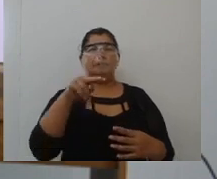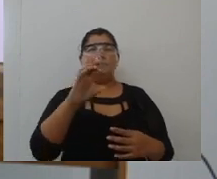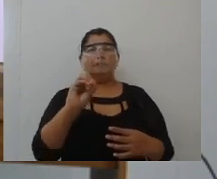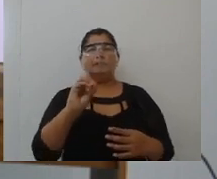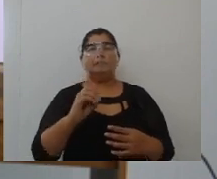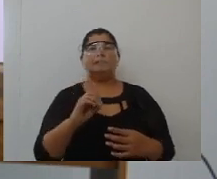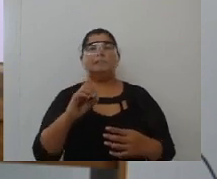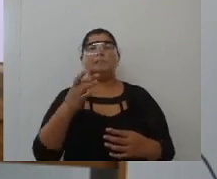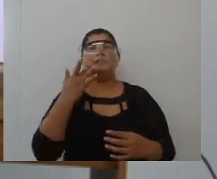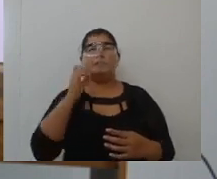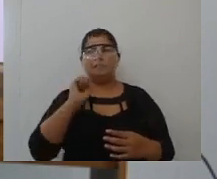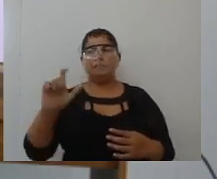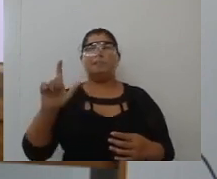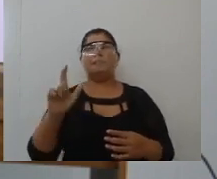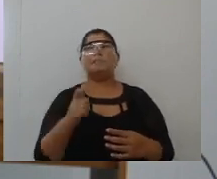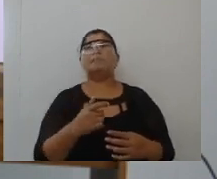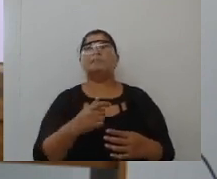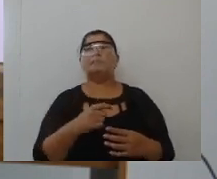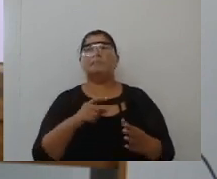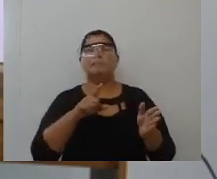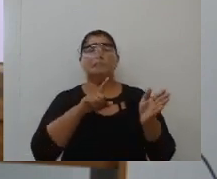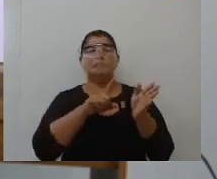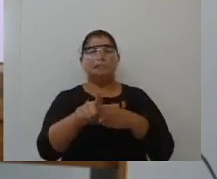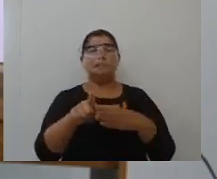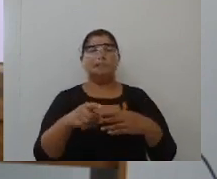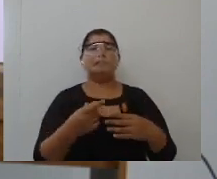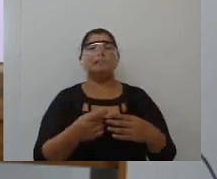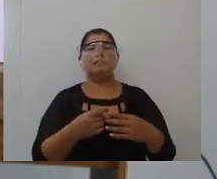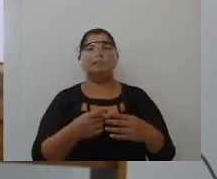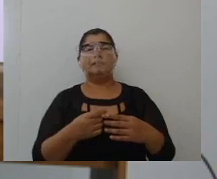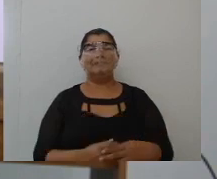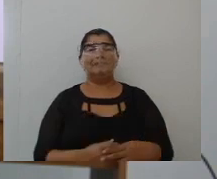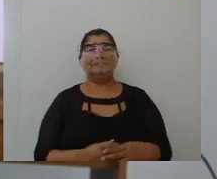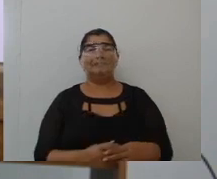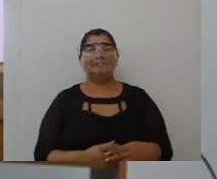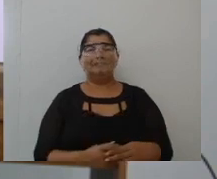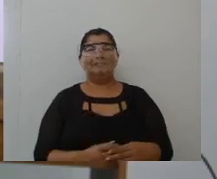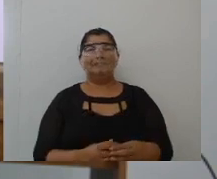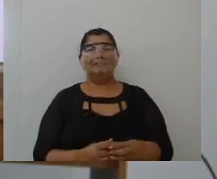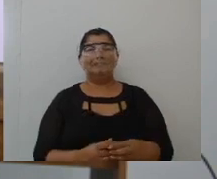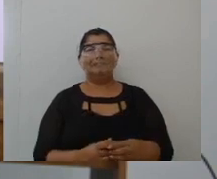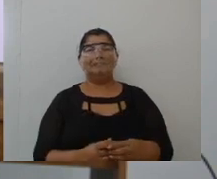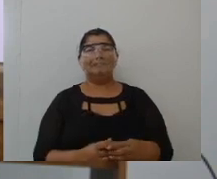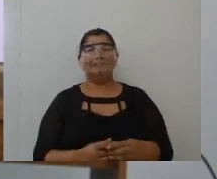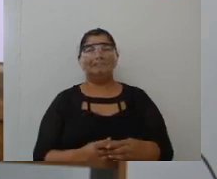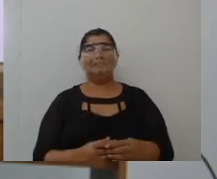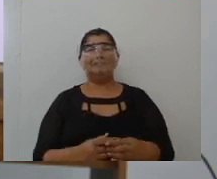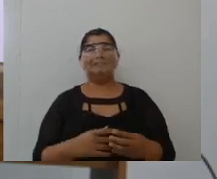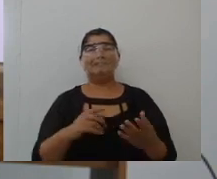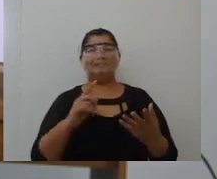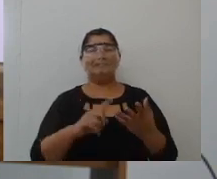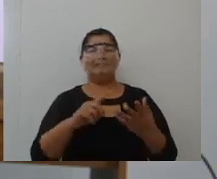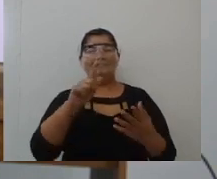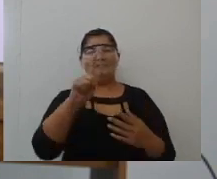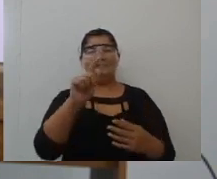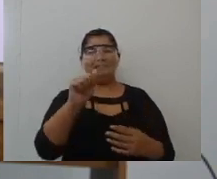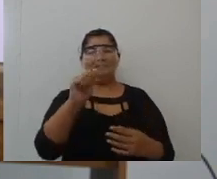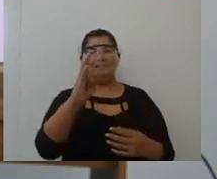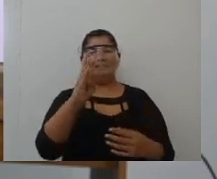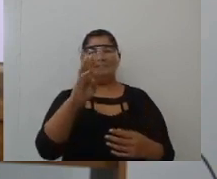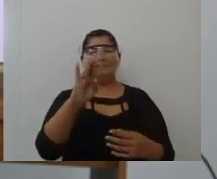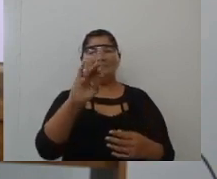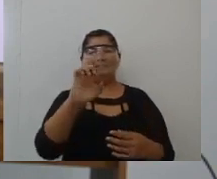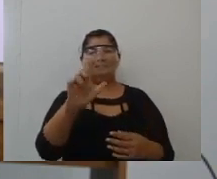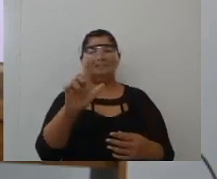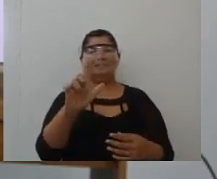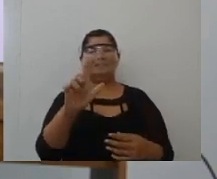Oi? Salgueiro também, ó. Bruno de Salgueiro. Perguntando qual... Olha aqui, ó. Gabriel Lima mandou a dica de